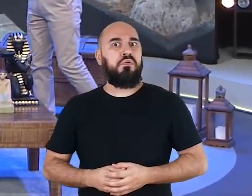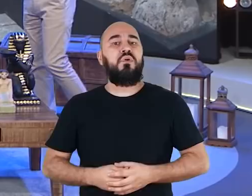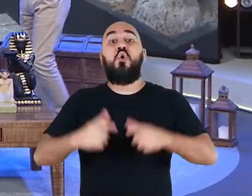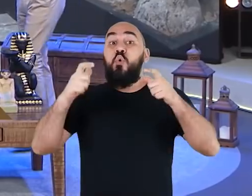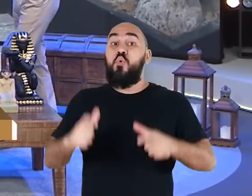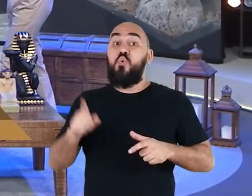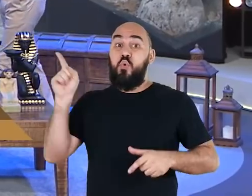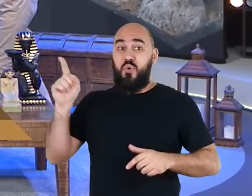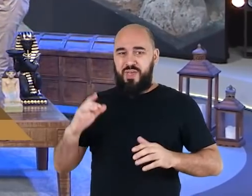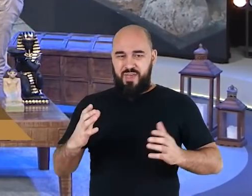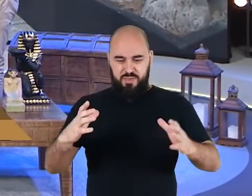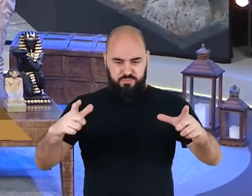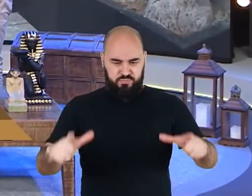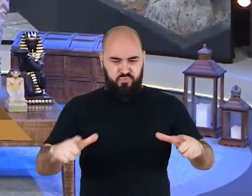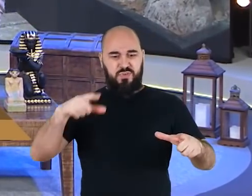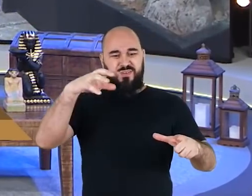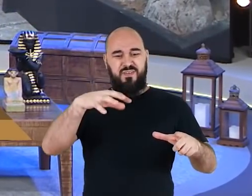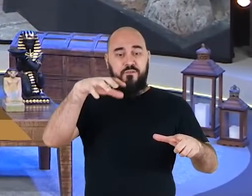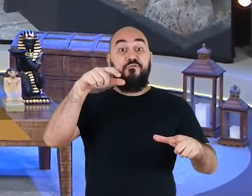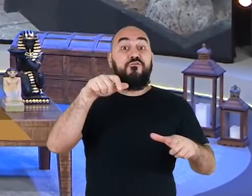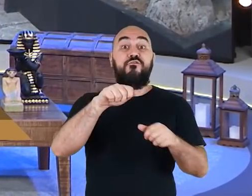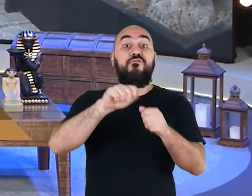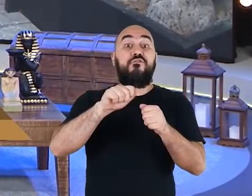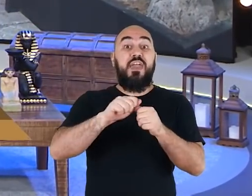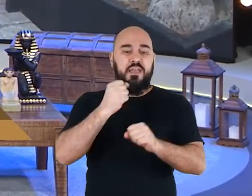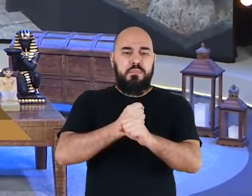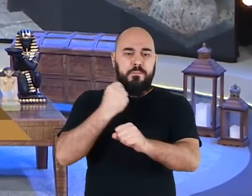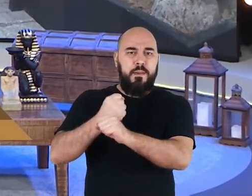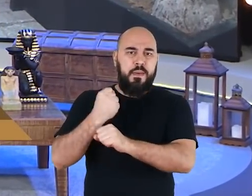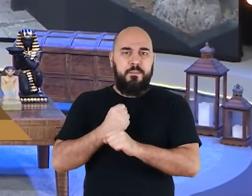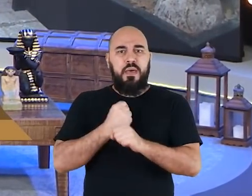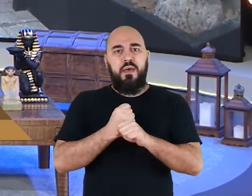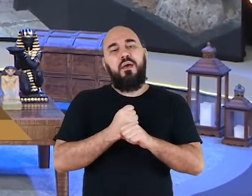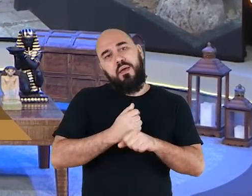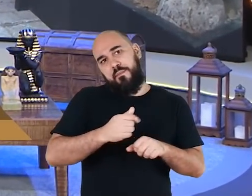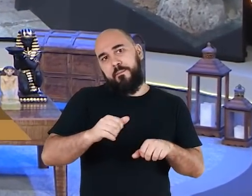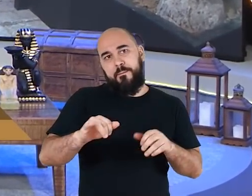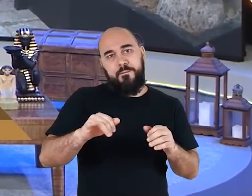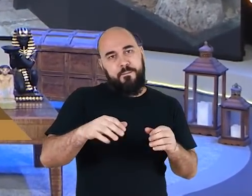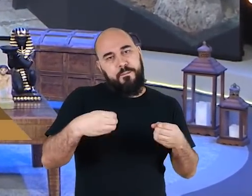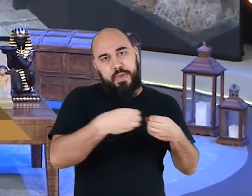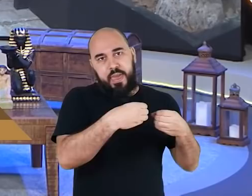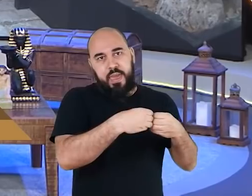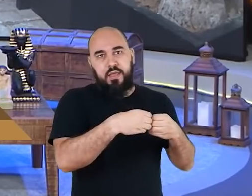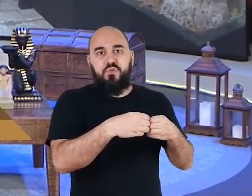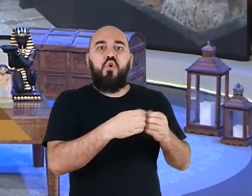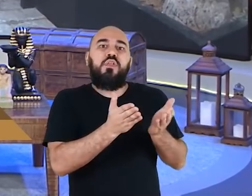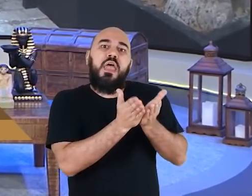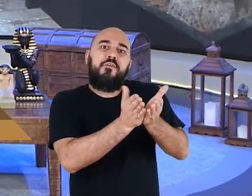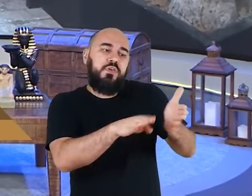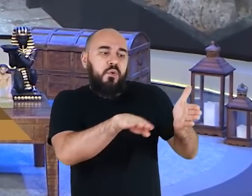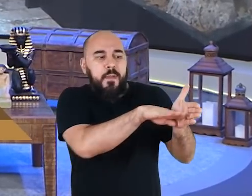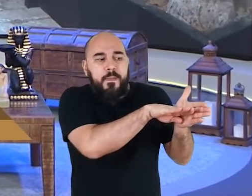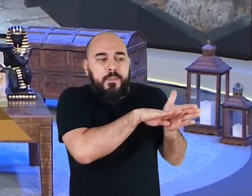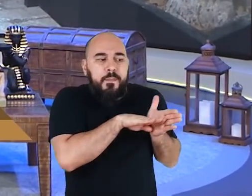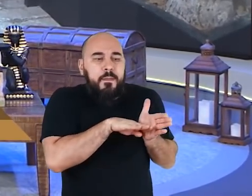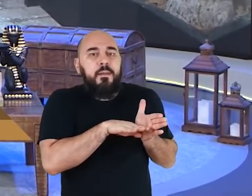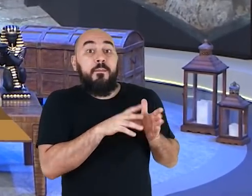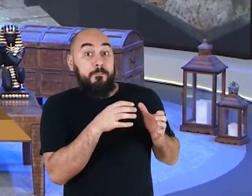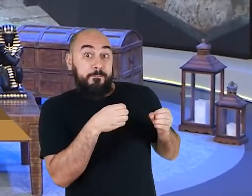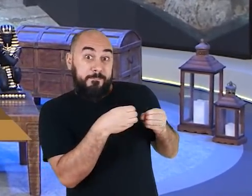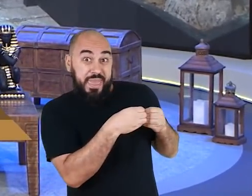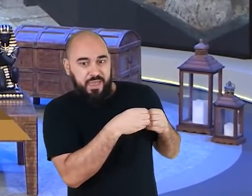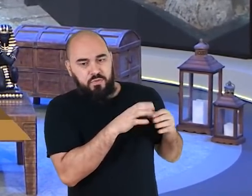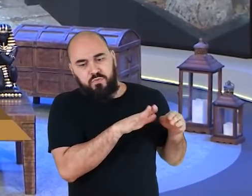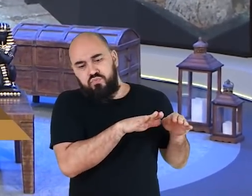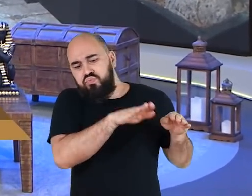erguer a torre foi, é claro, perto do porto de Alexandria. Ali, portanto, era a ilha de Faros.